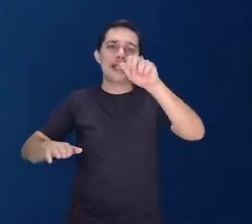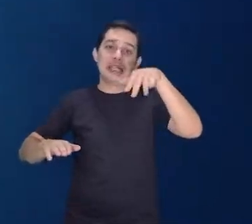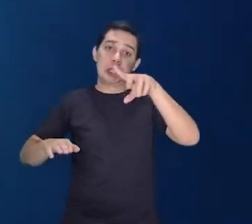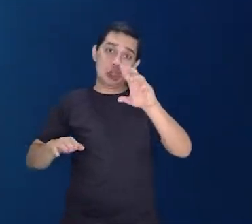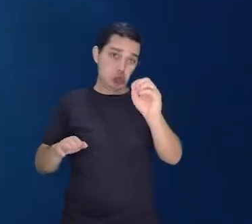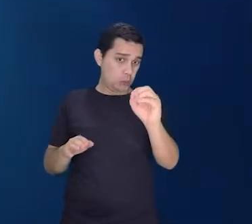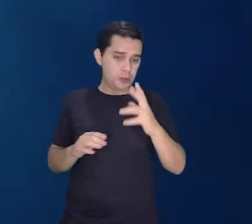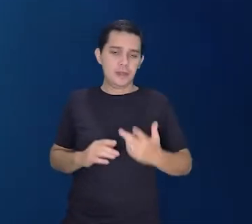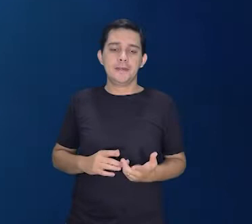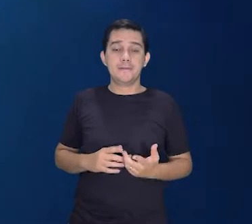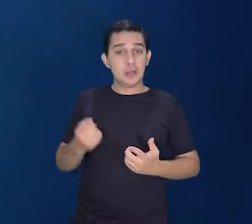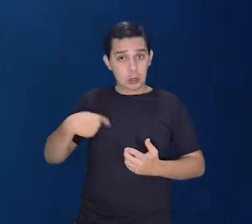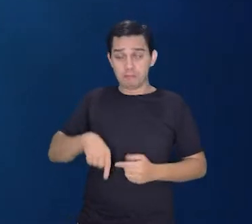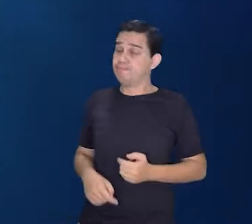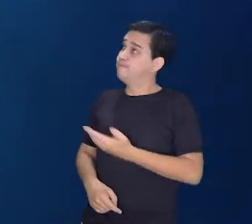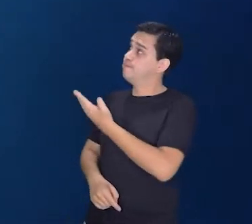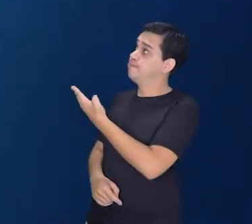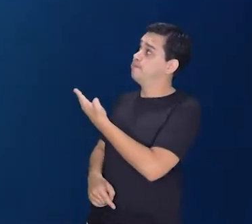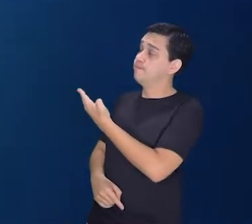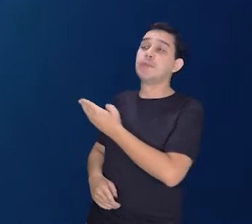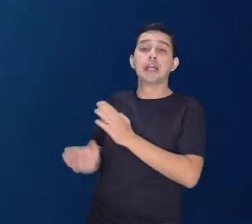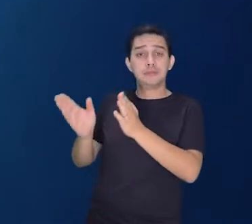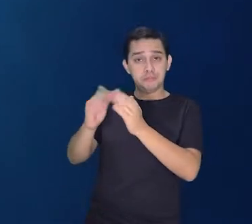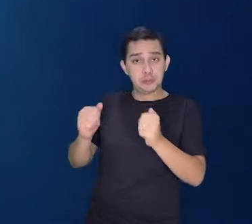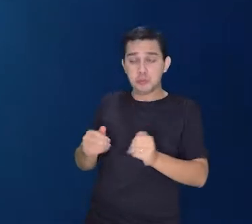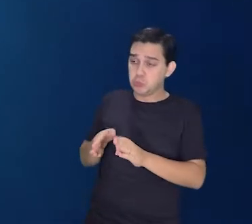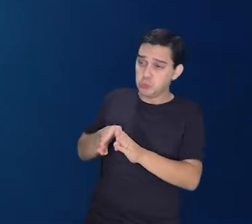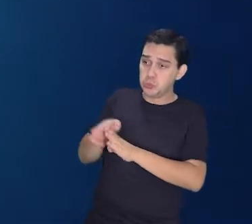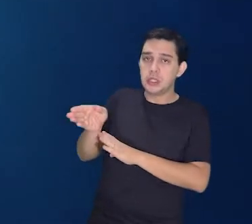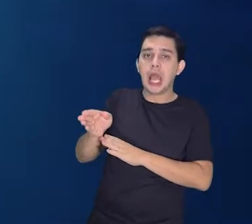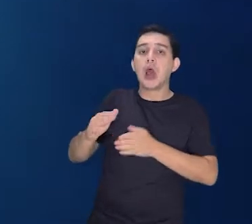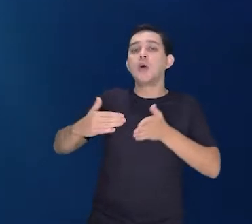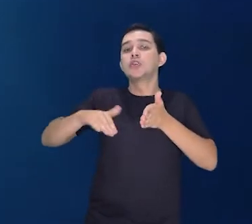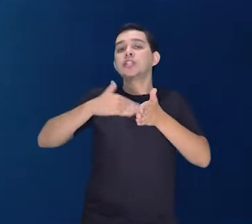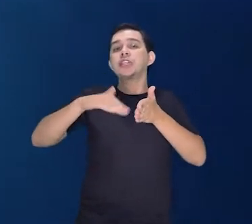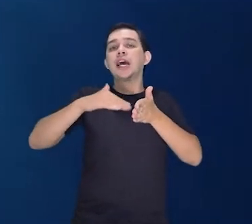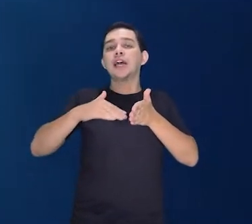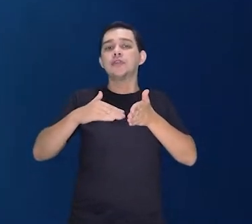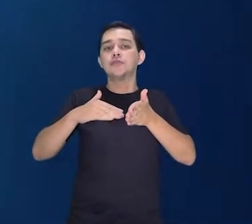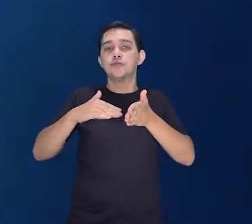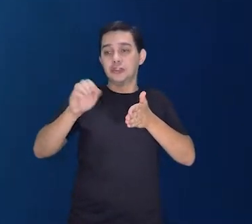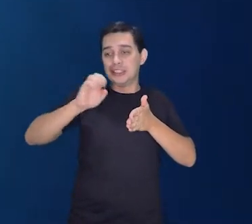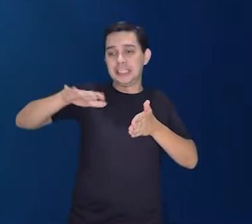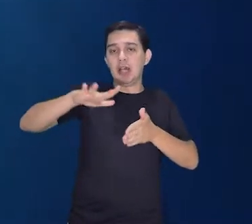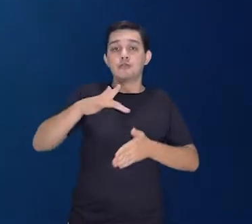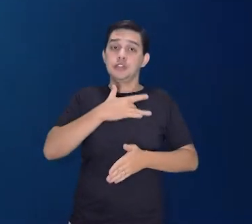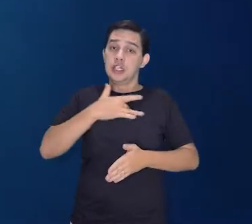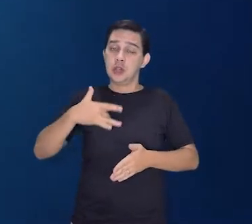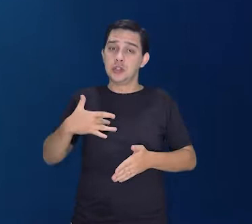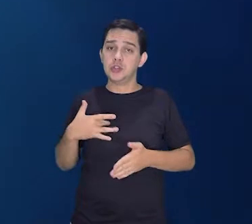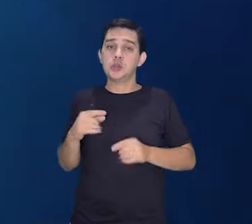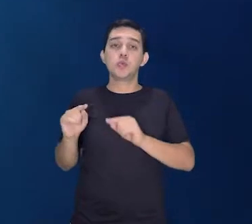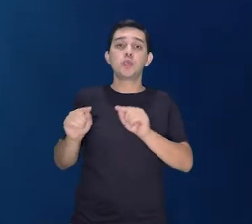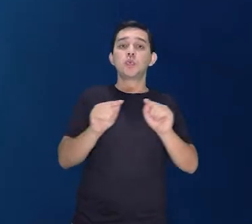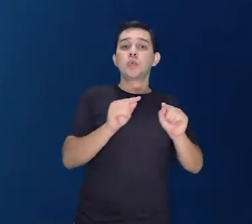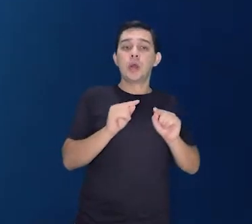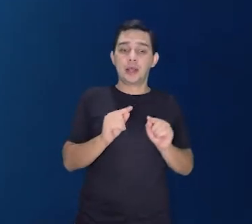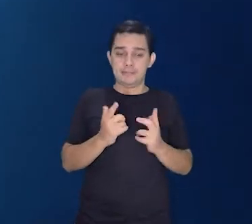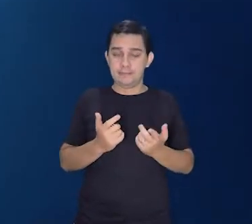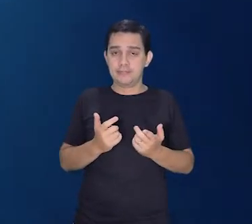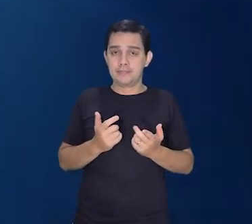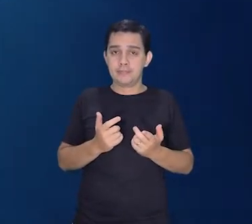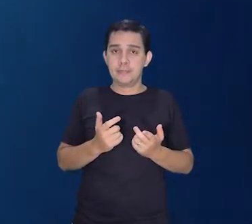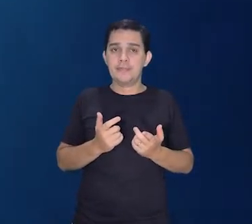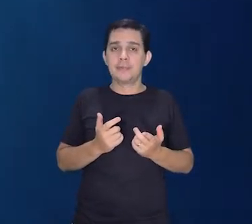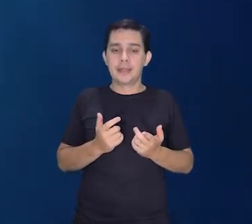essa recomendação dirigida ao secretário de Estado de Saúde, tendo em vista a prerrogativa conferida